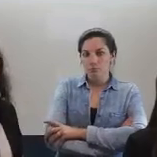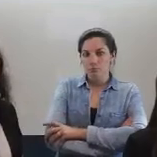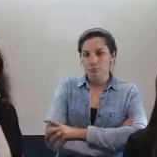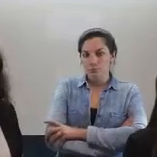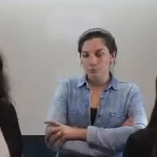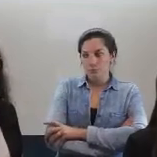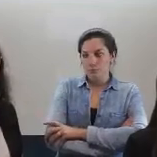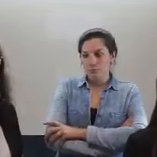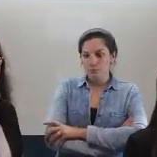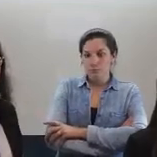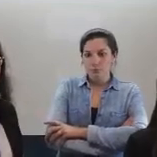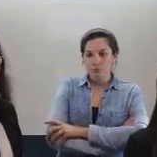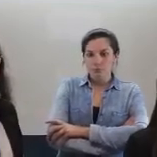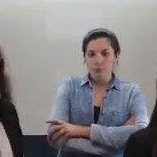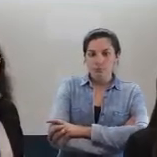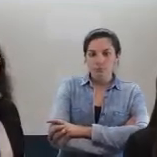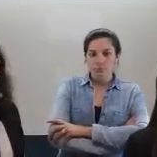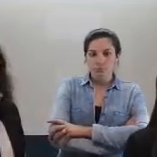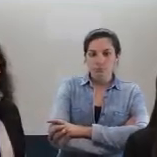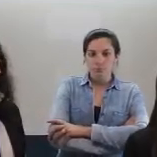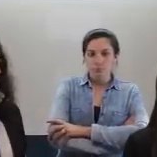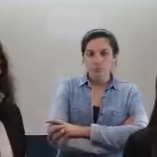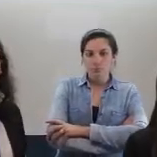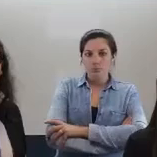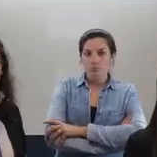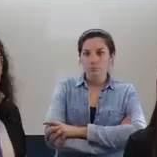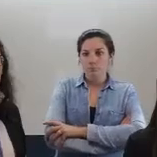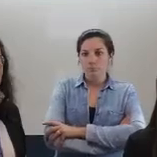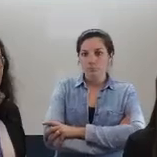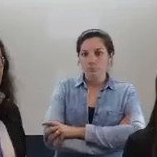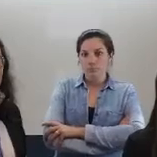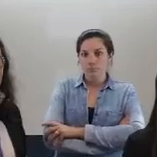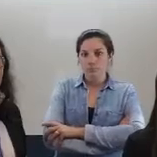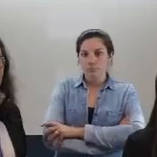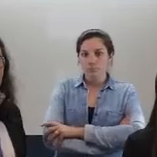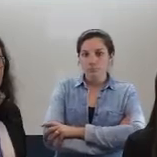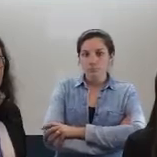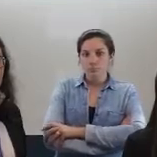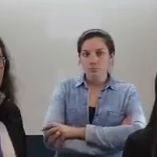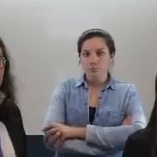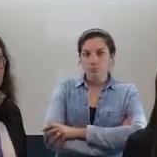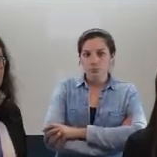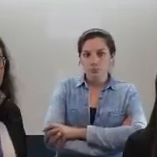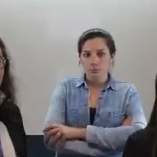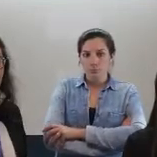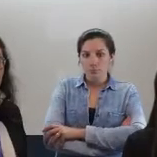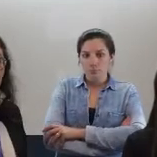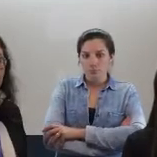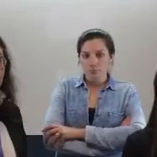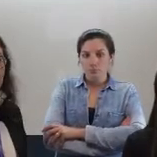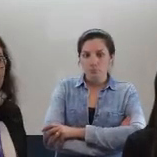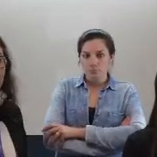para vocês pesquisarem, tá? A ABNT, então, ela tem ali na minha biblioteca, na